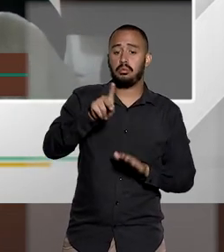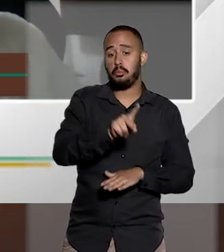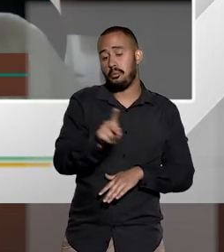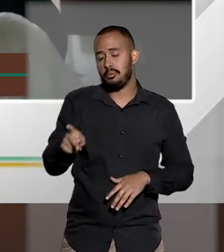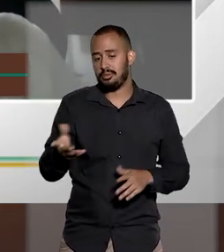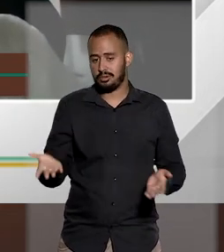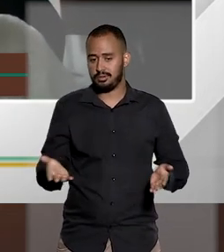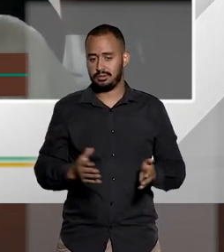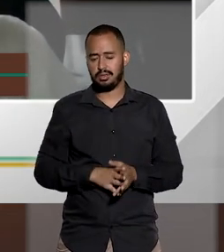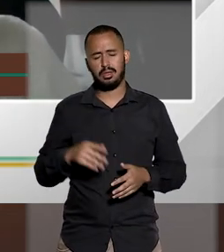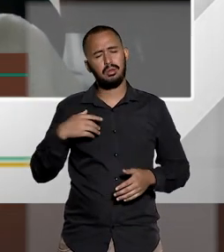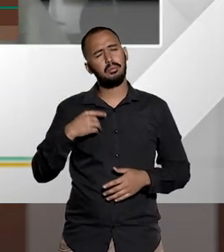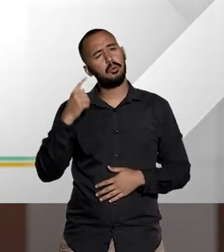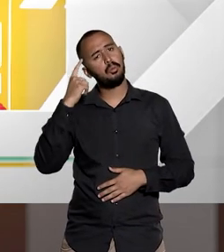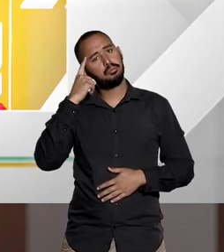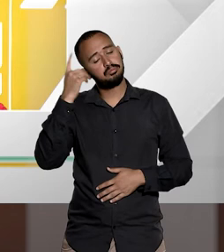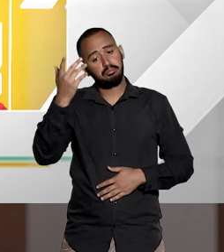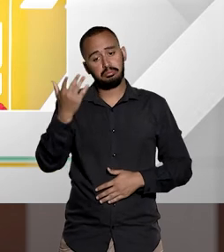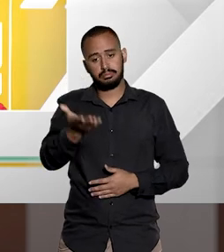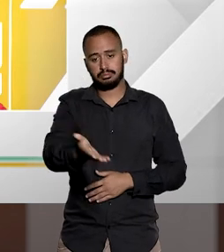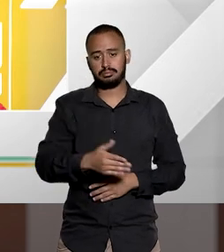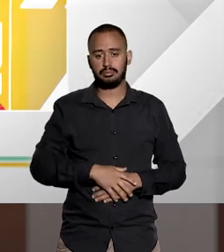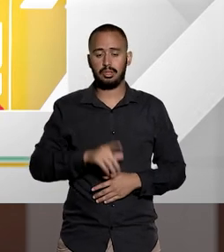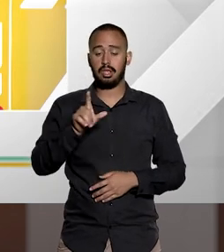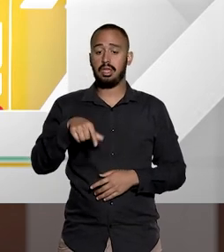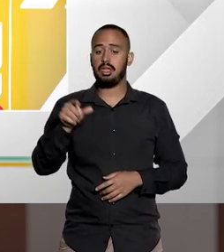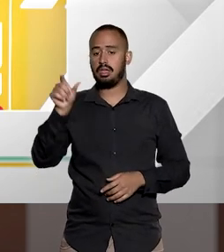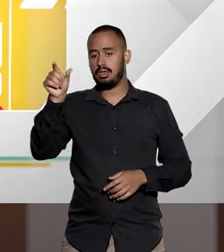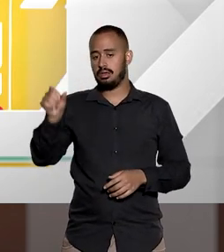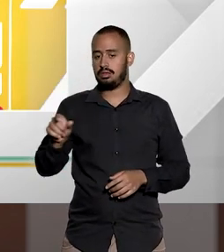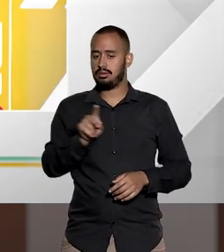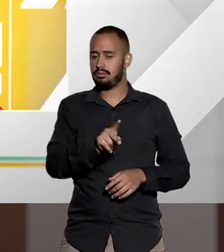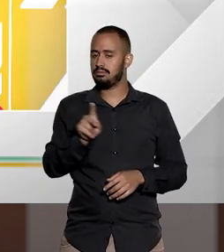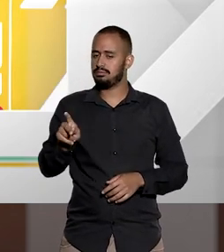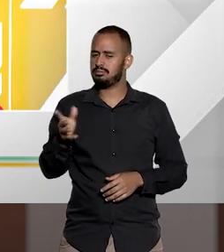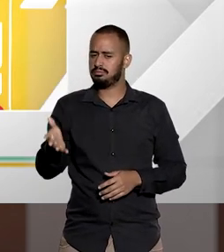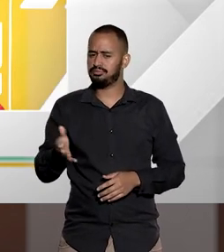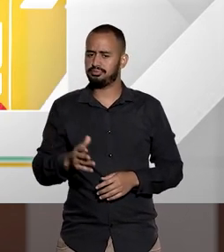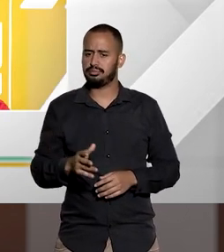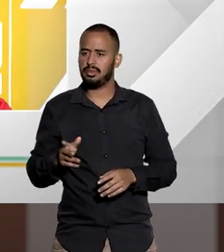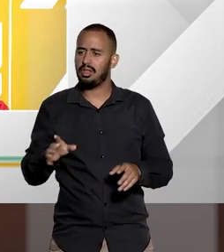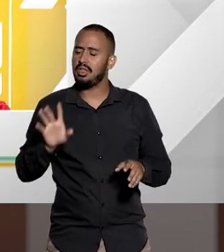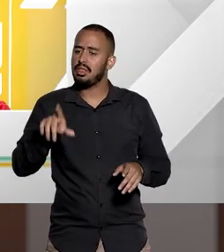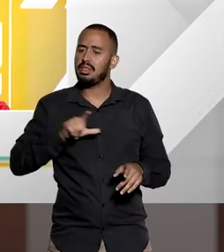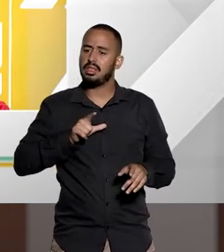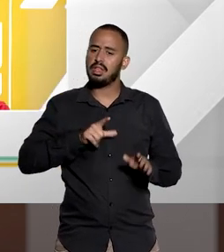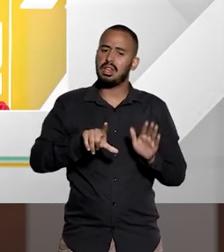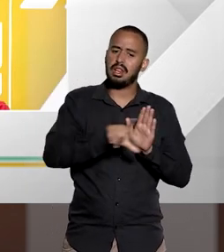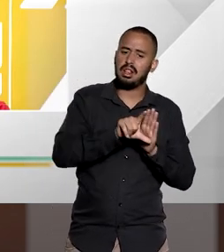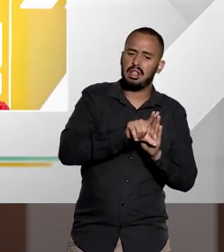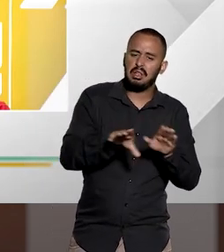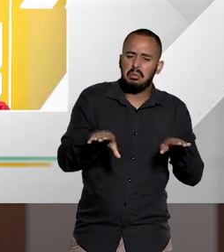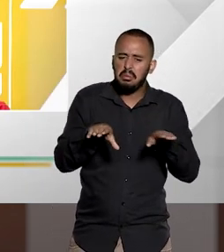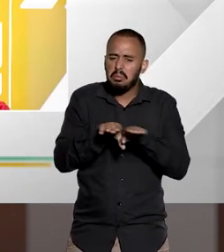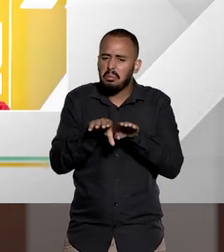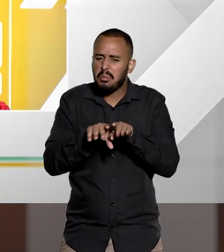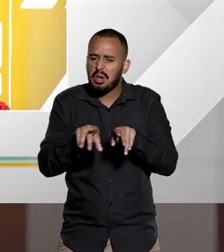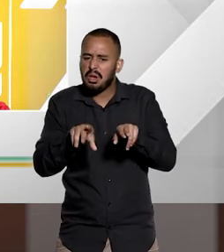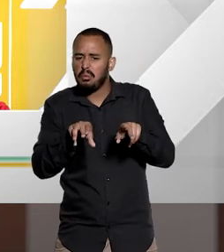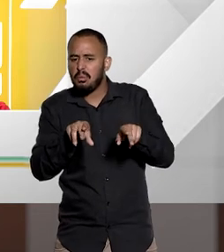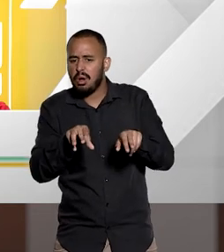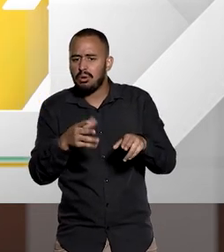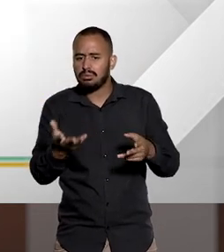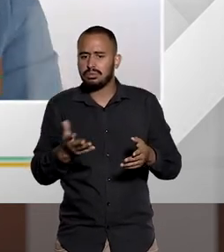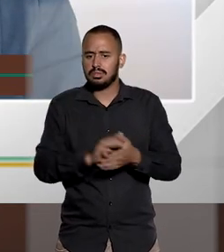pensamento. Então, uma característica, professora, que traz essa similaridade entre as leis foi